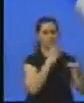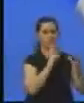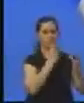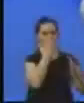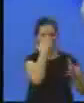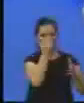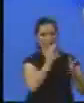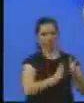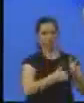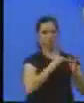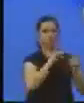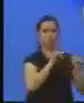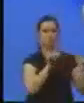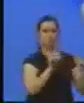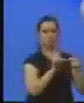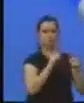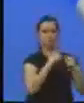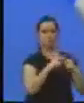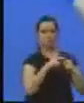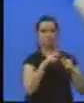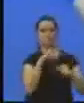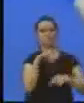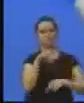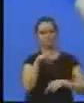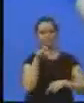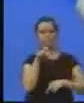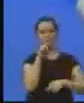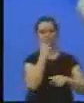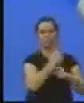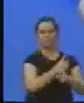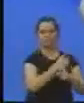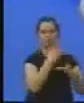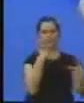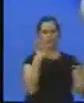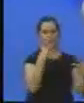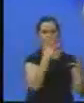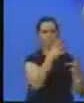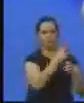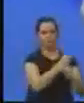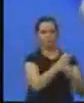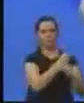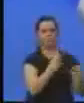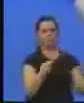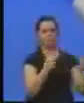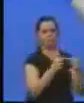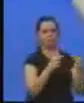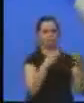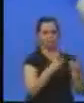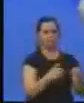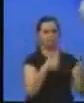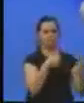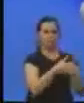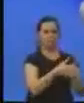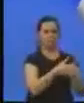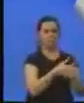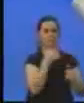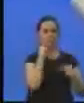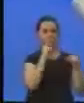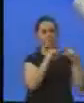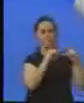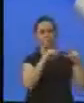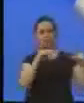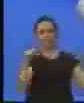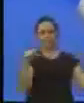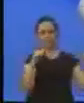pelo ΔX que eu encontrei. Tudo isso vai dar o valor aproximado. Então vamos ver como ficou a nossa expressão.